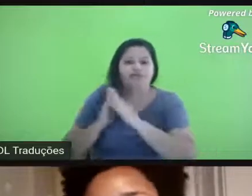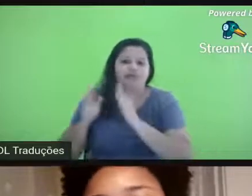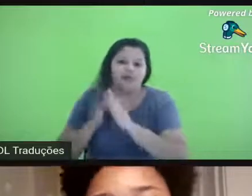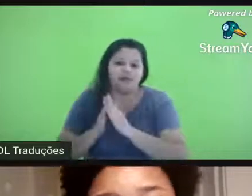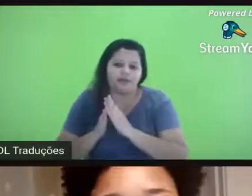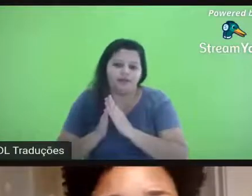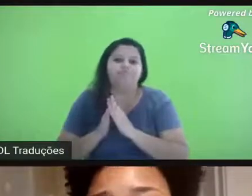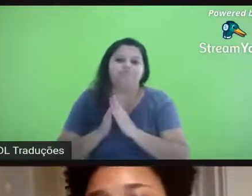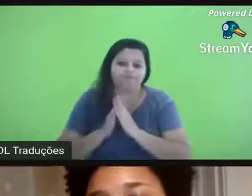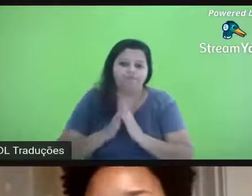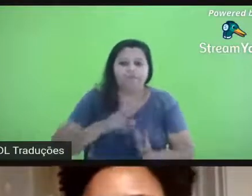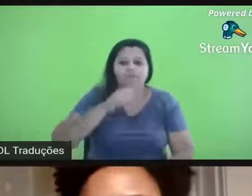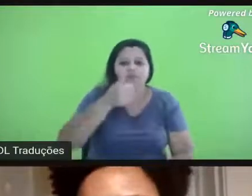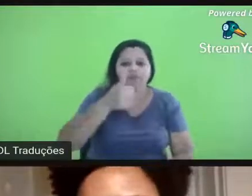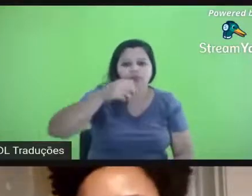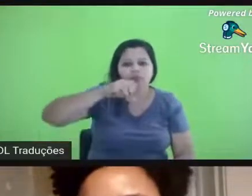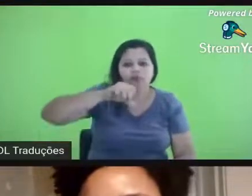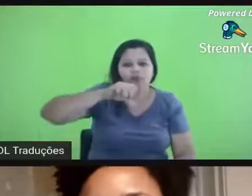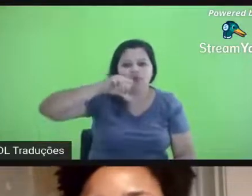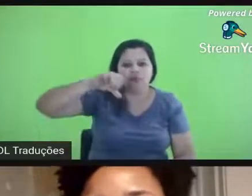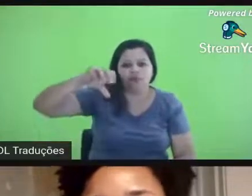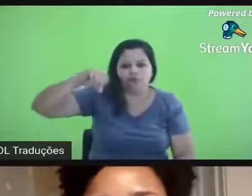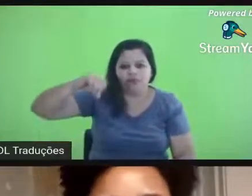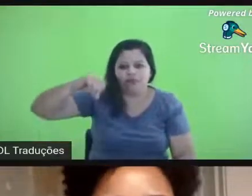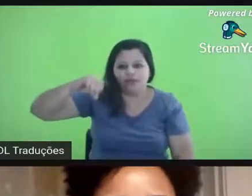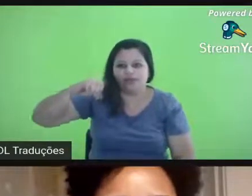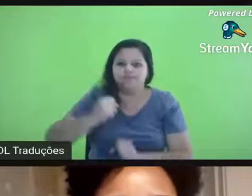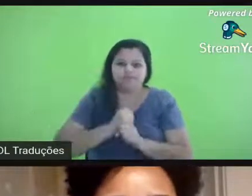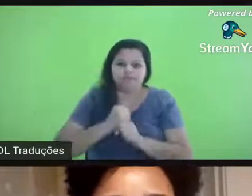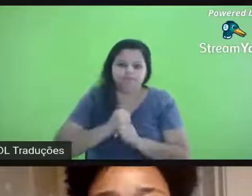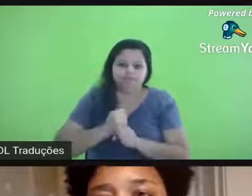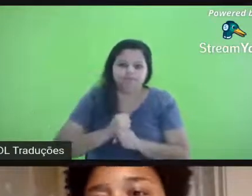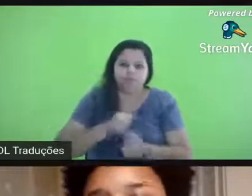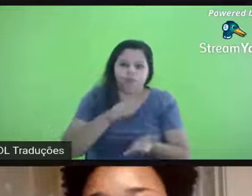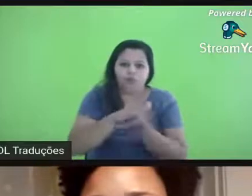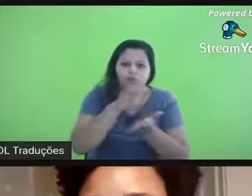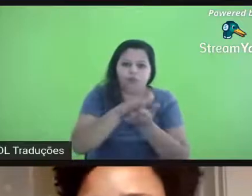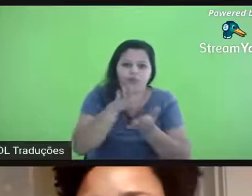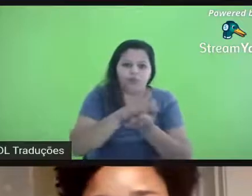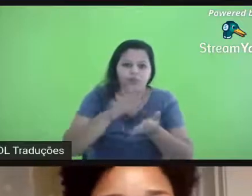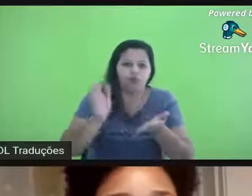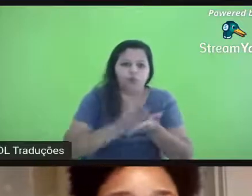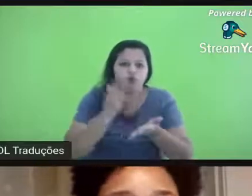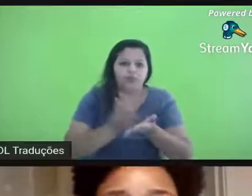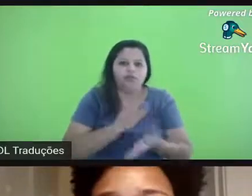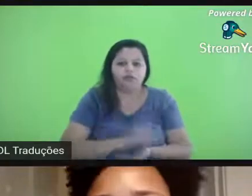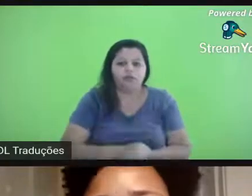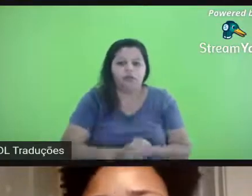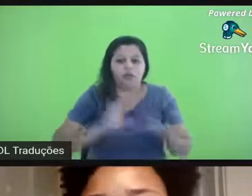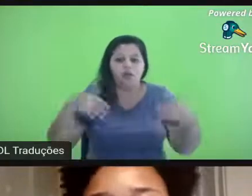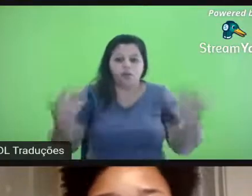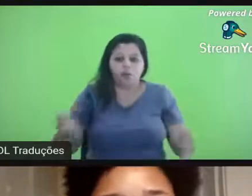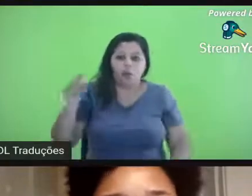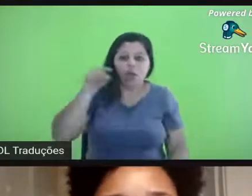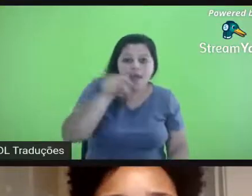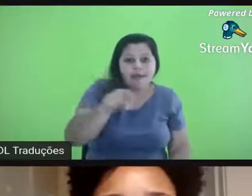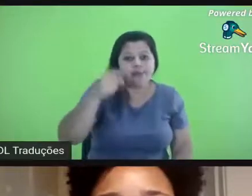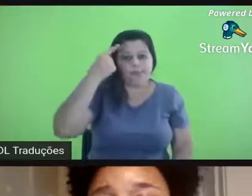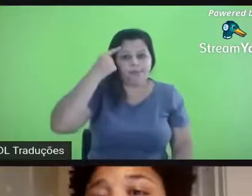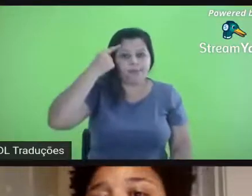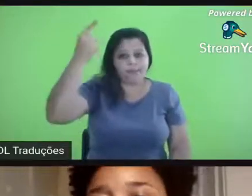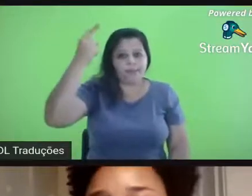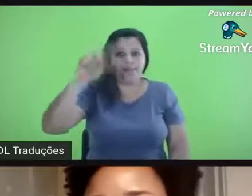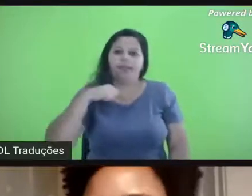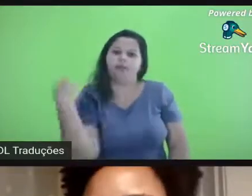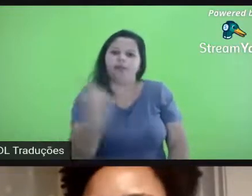de 1990. Então, é esse pensamento que eu deixo